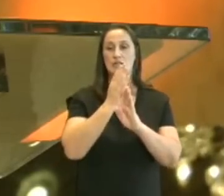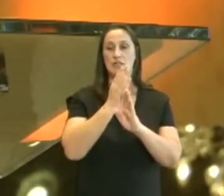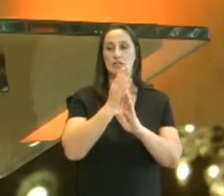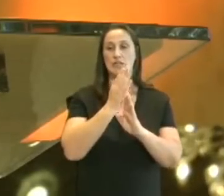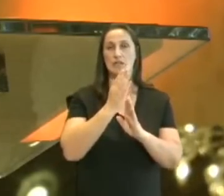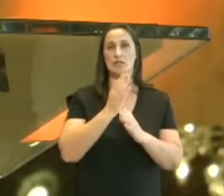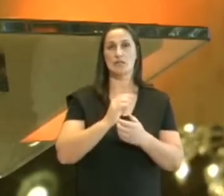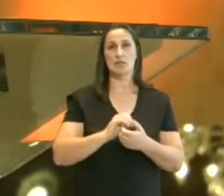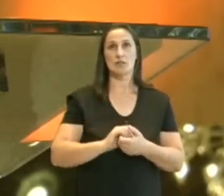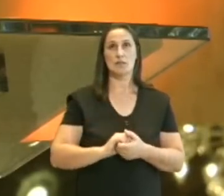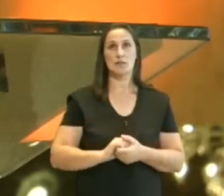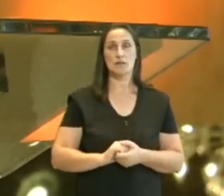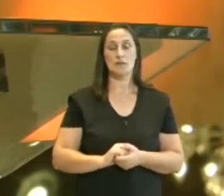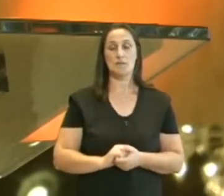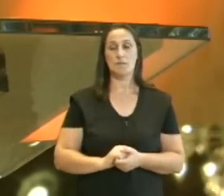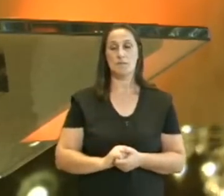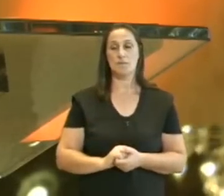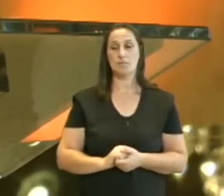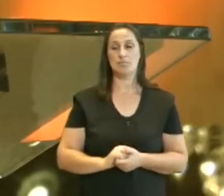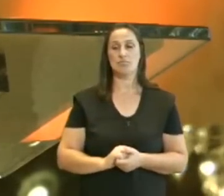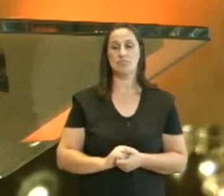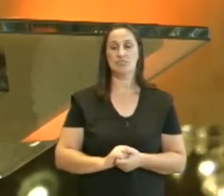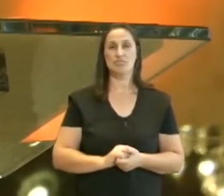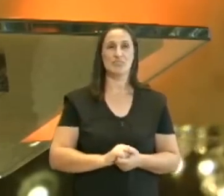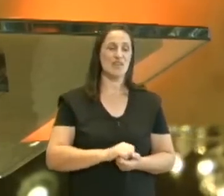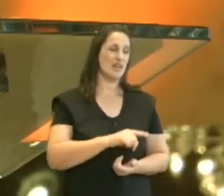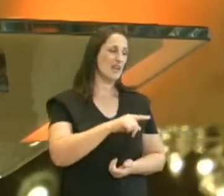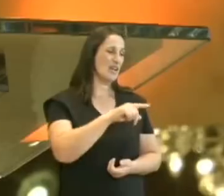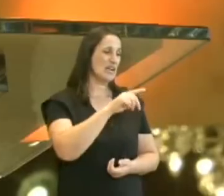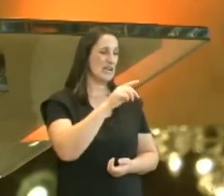desilusões com pessoas,